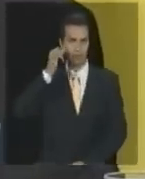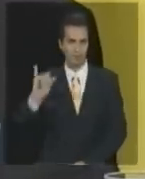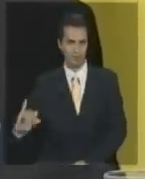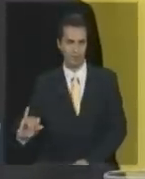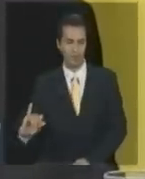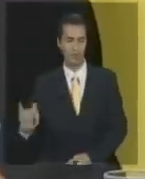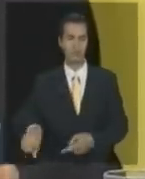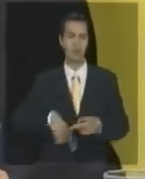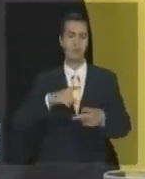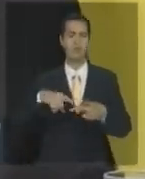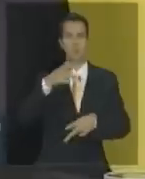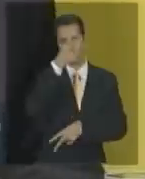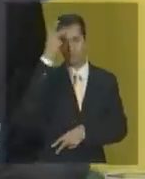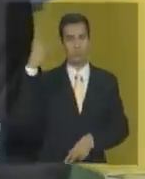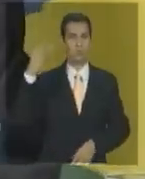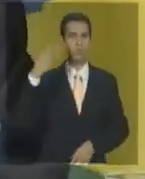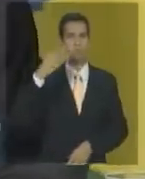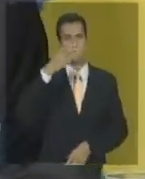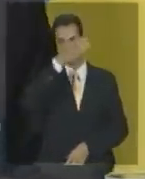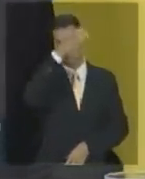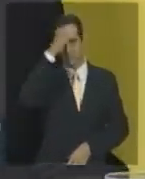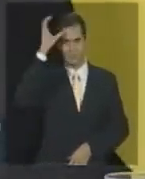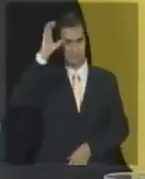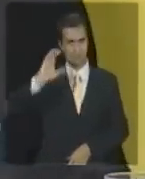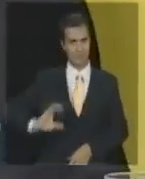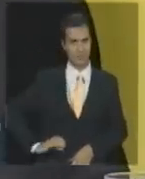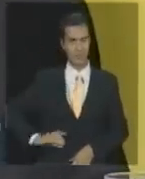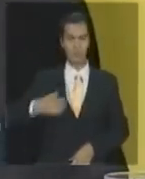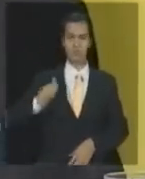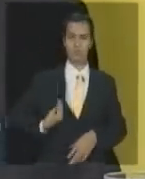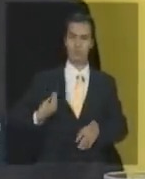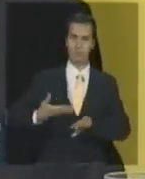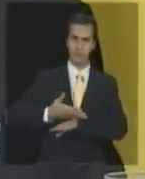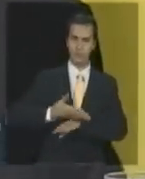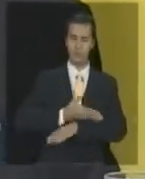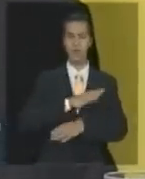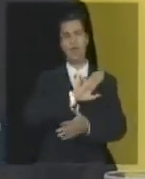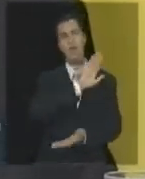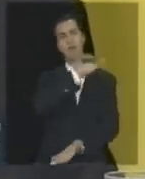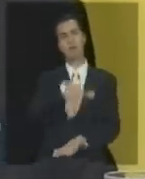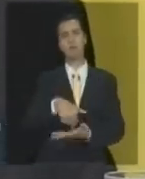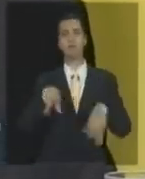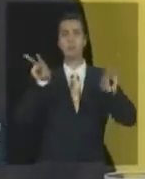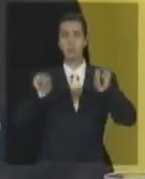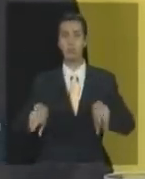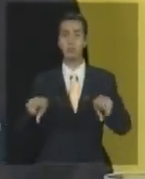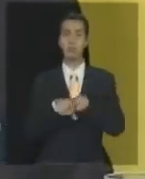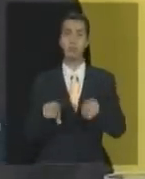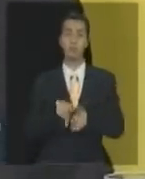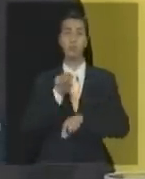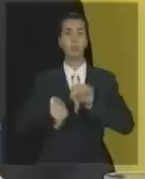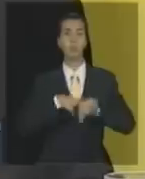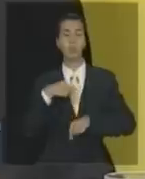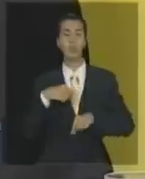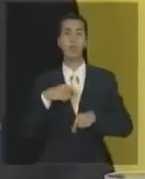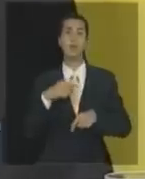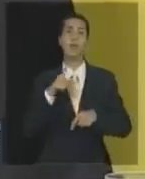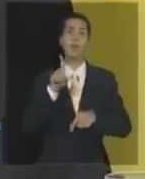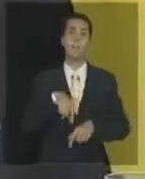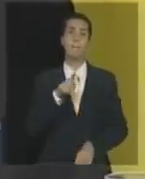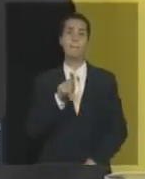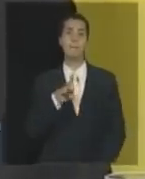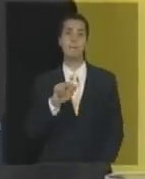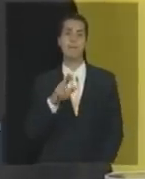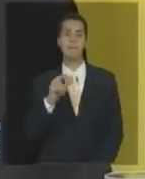participação do cidadão, até, no outro extremo, as áreas relacionadas à prevenção, onde, pelas